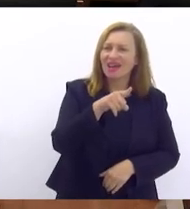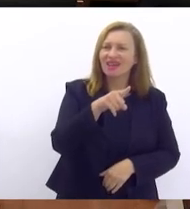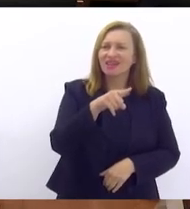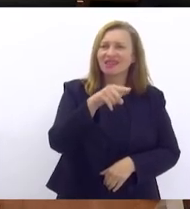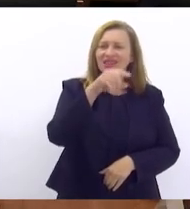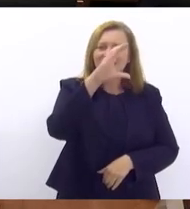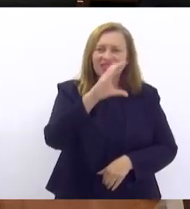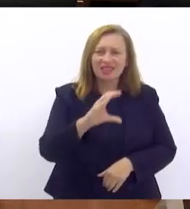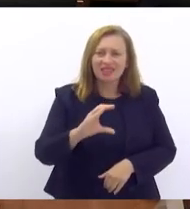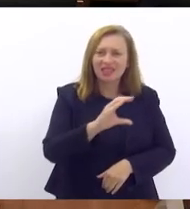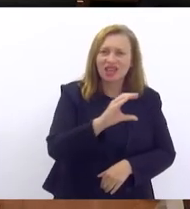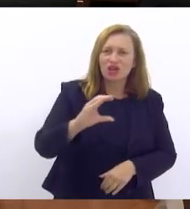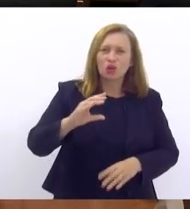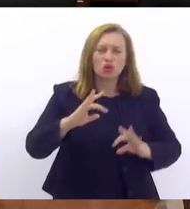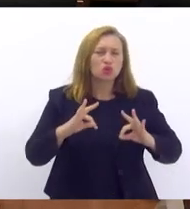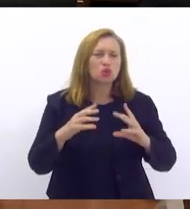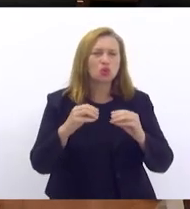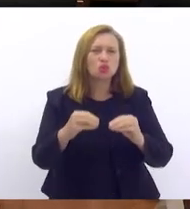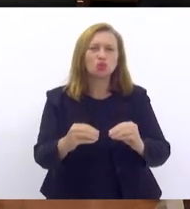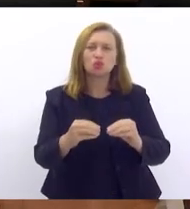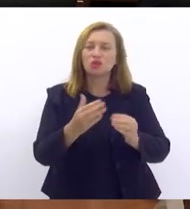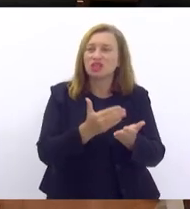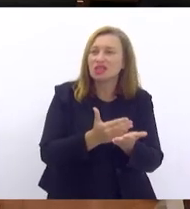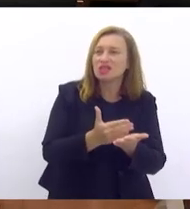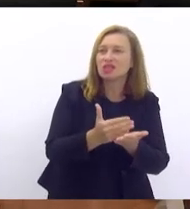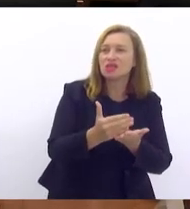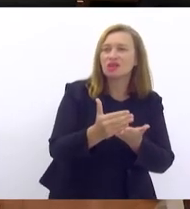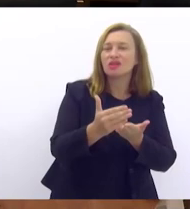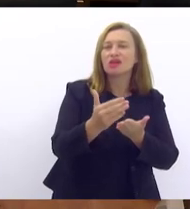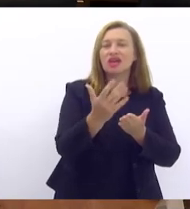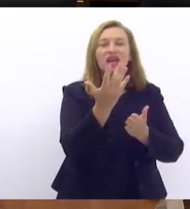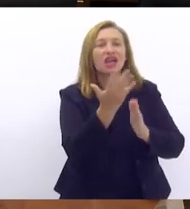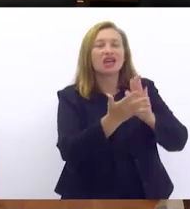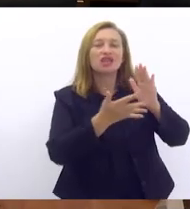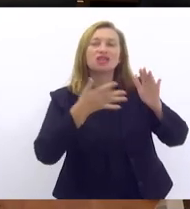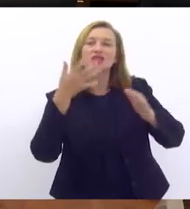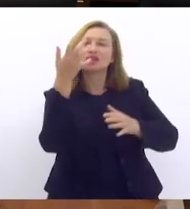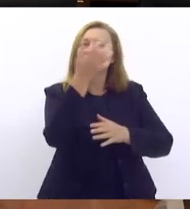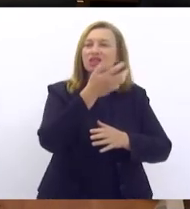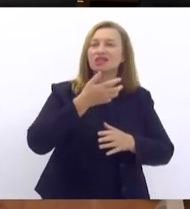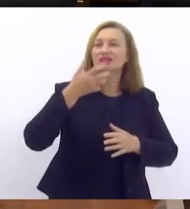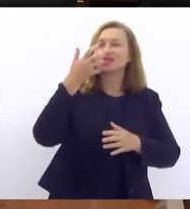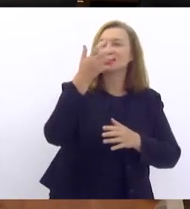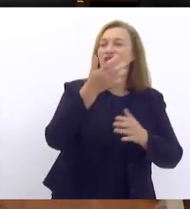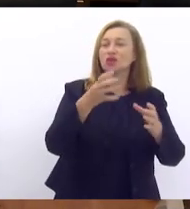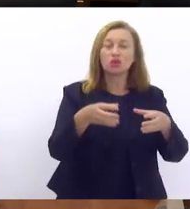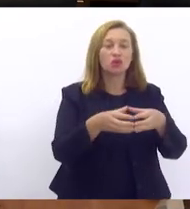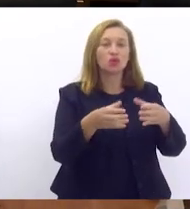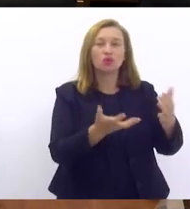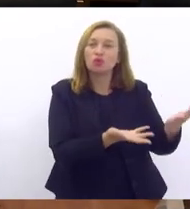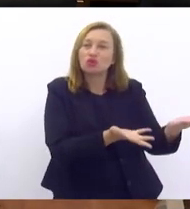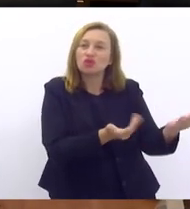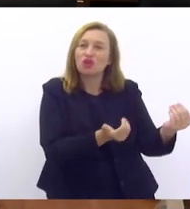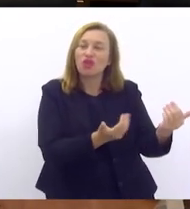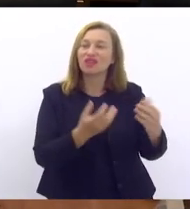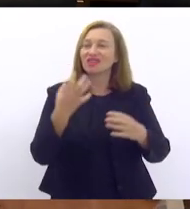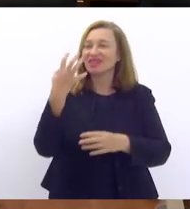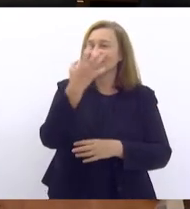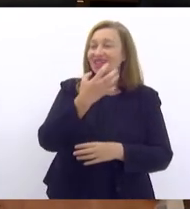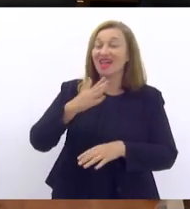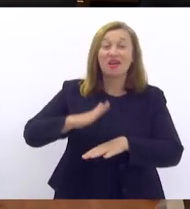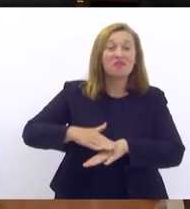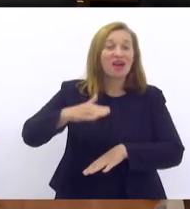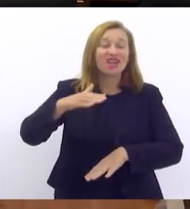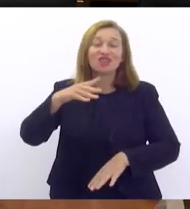tudo começou, era este canto que aquele grupo de jovens entoava. Então, mais do